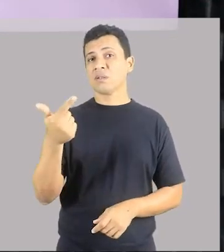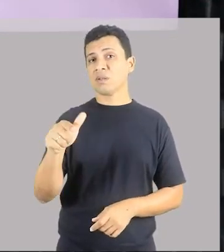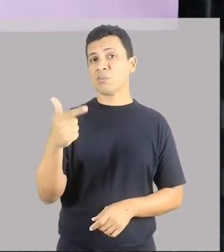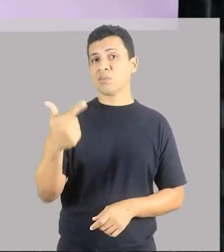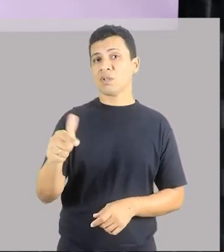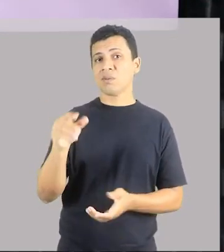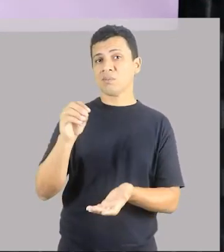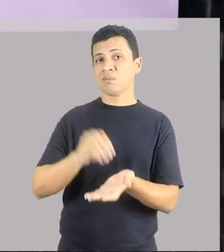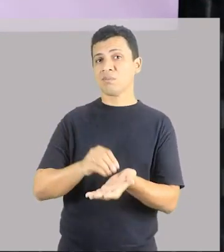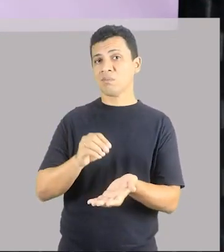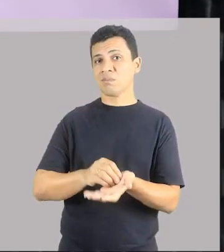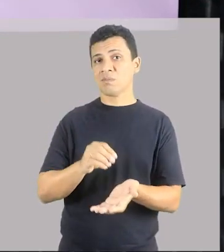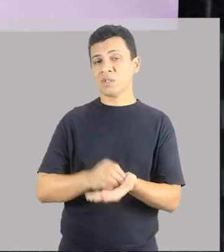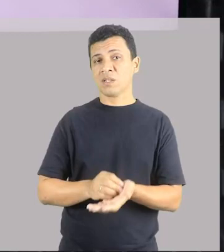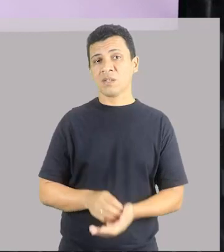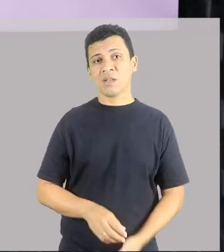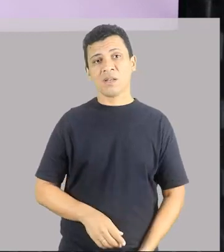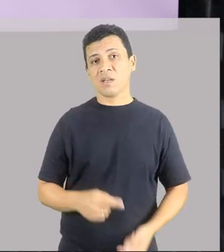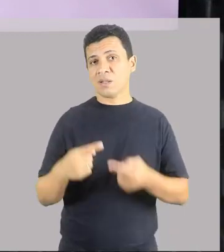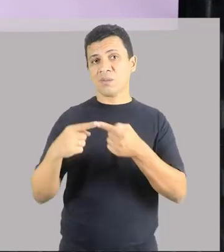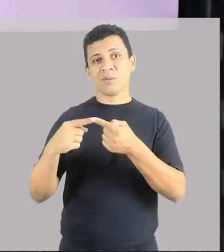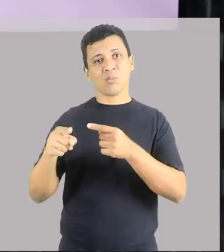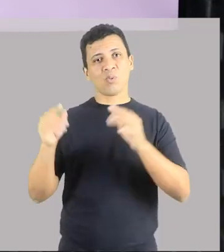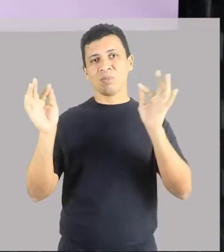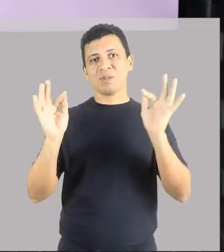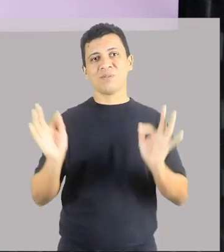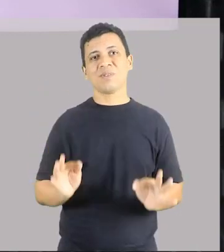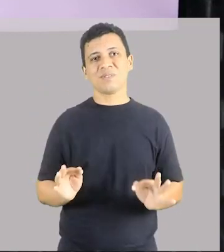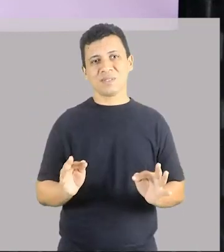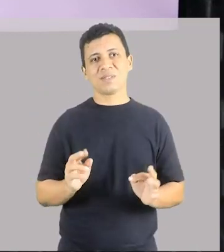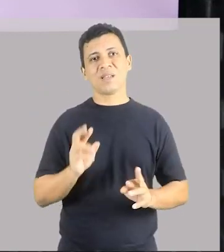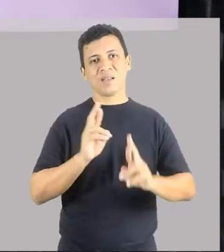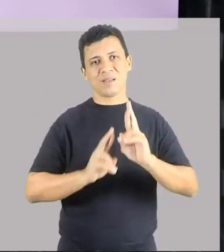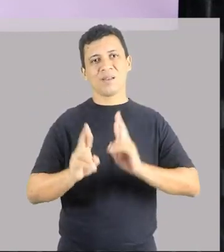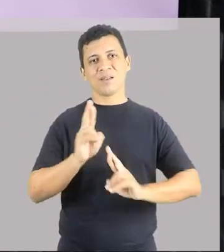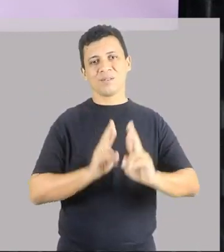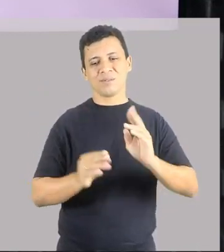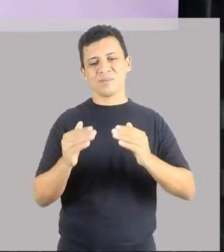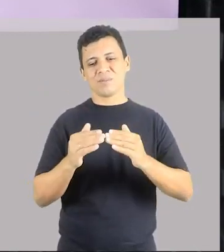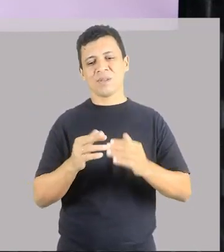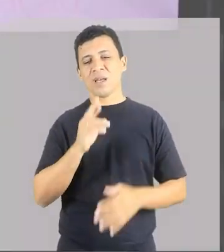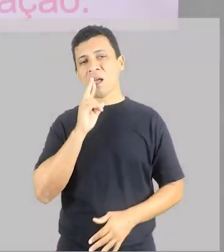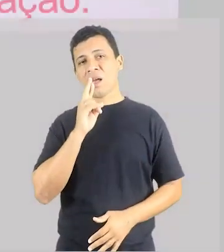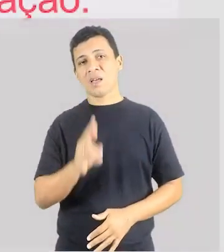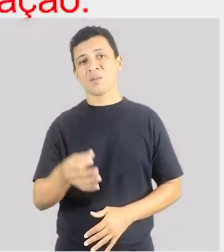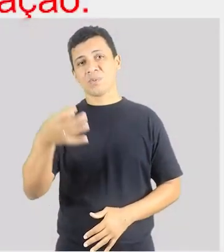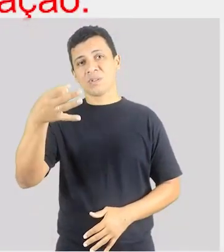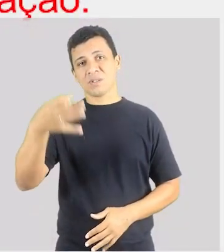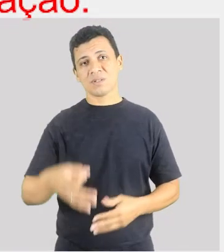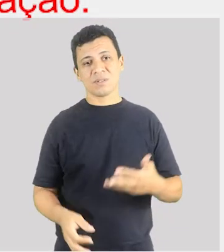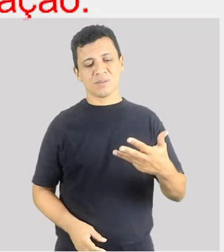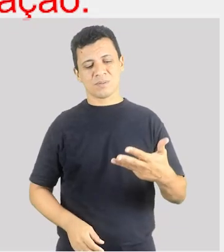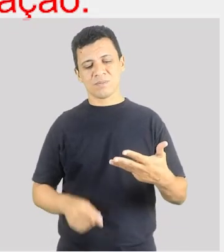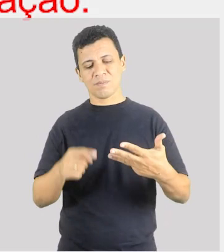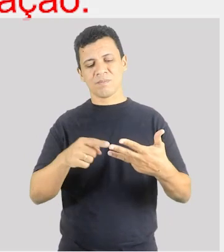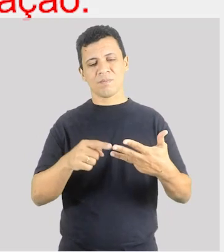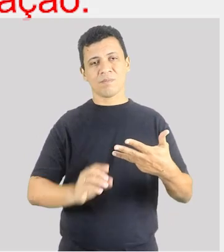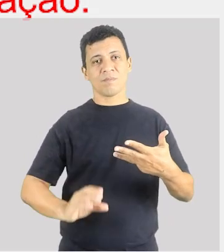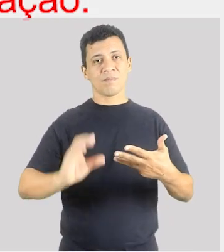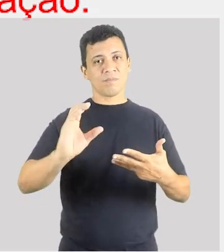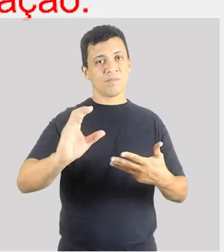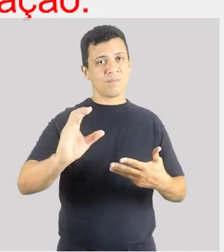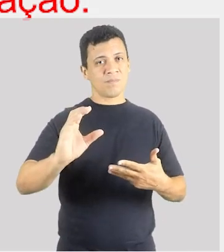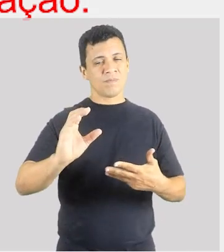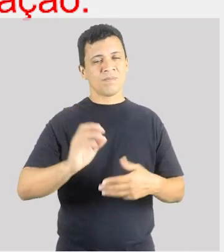infeliz é não feliz essa é a relação associada tá então a opção correta seria letra c de